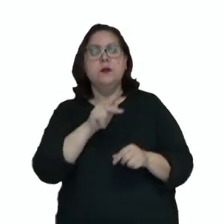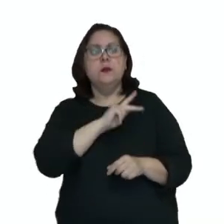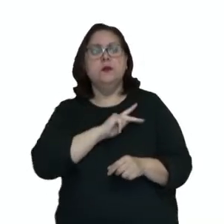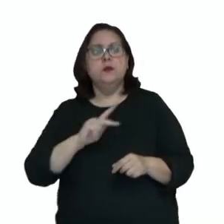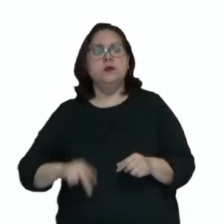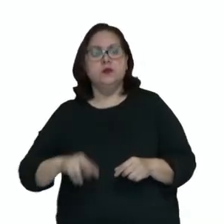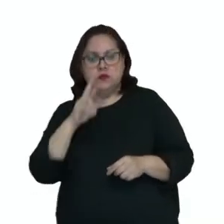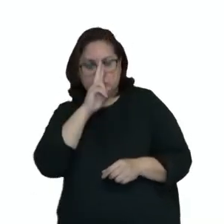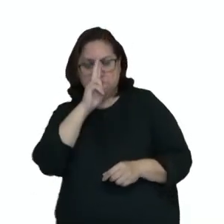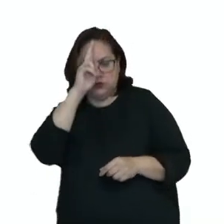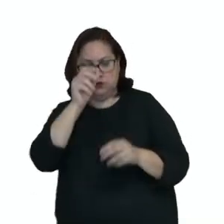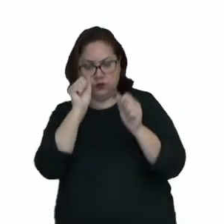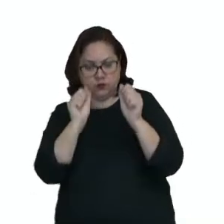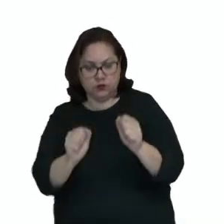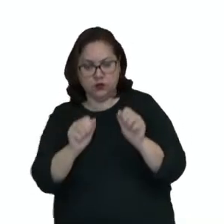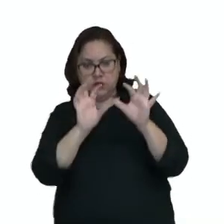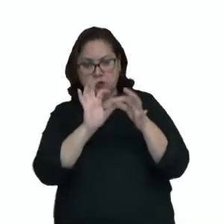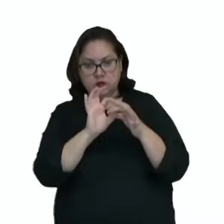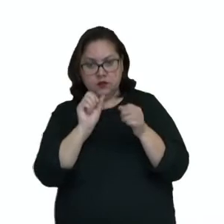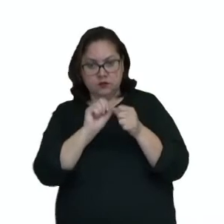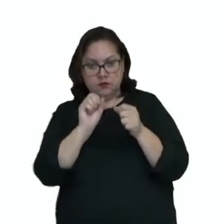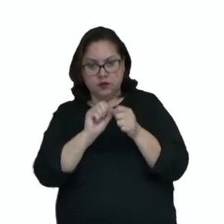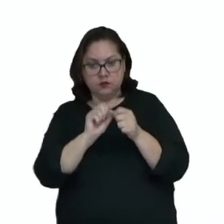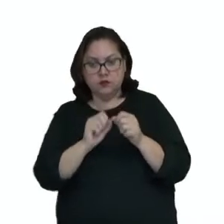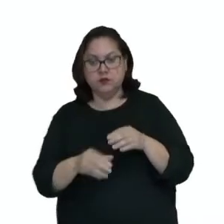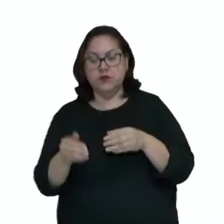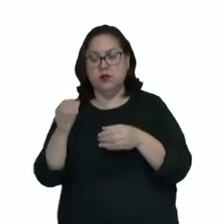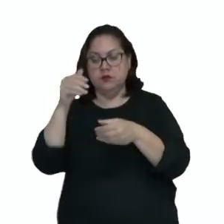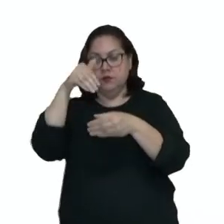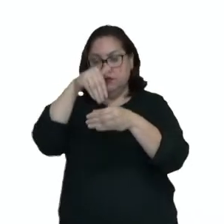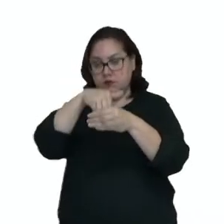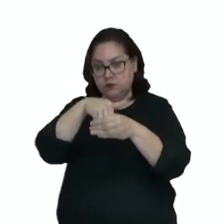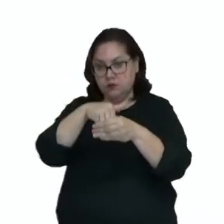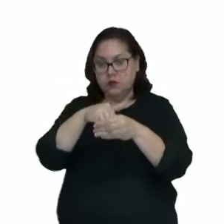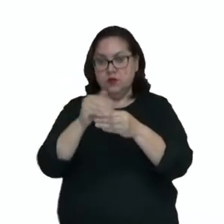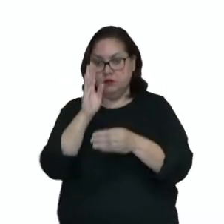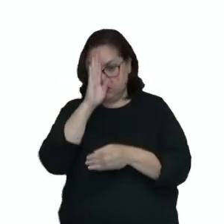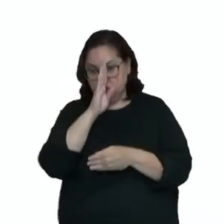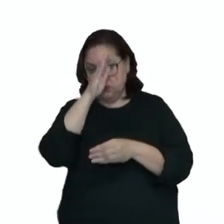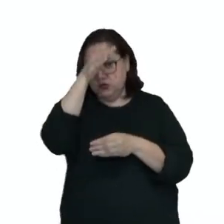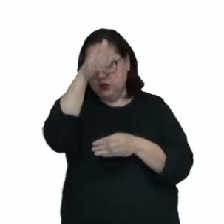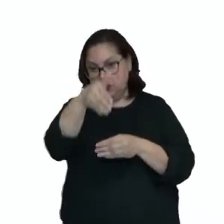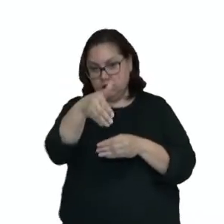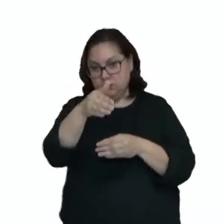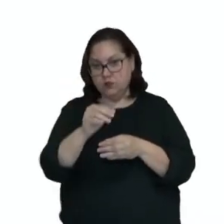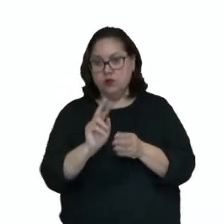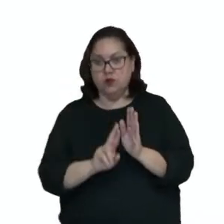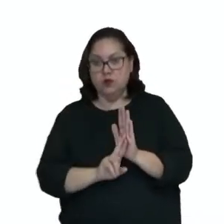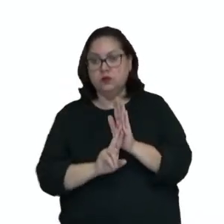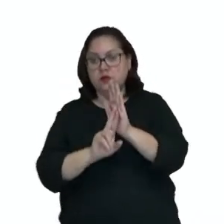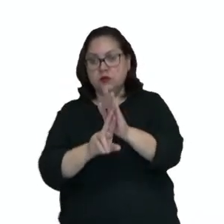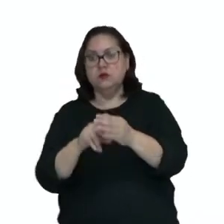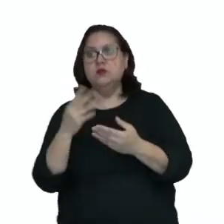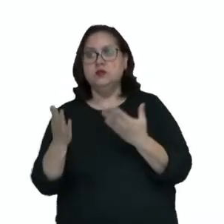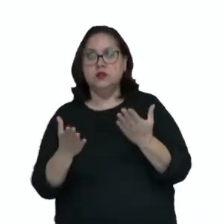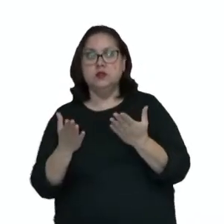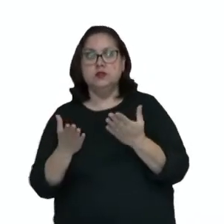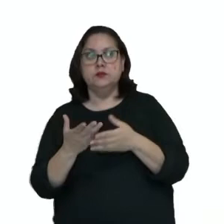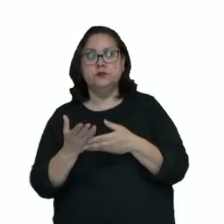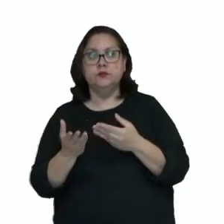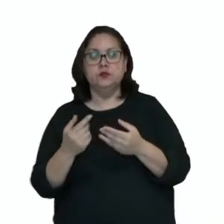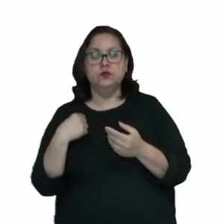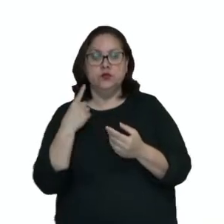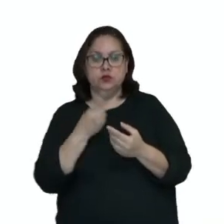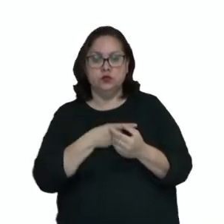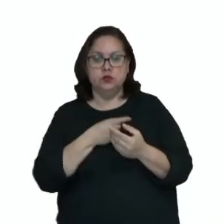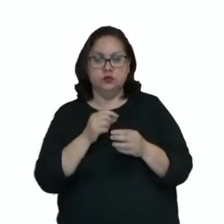é o presidente, que é eleito pelo povo por meio do voto direto ou indireto, né? Essa que é o